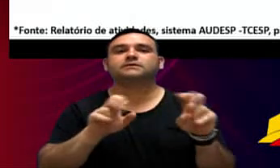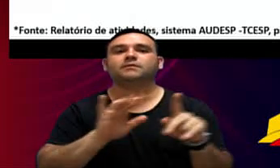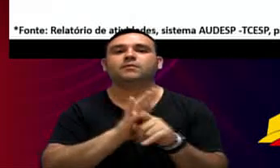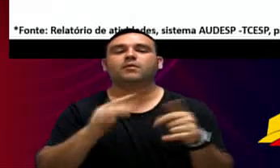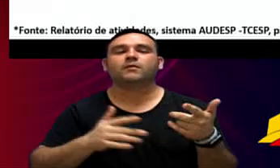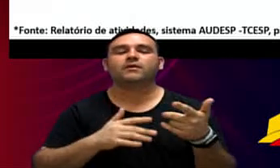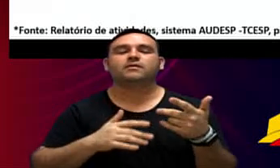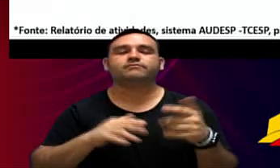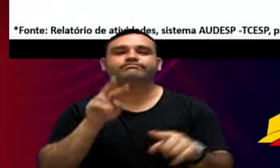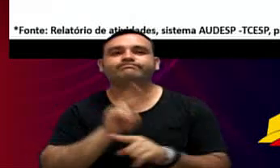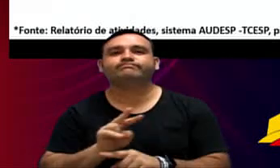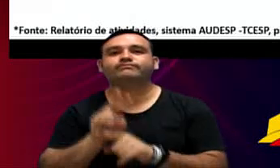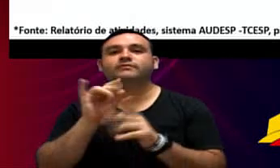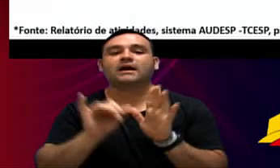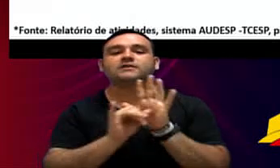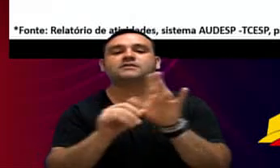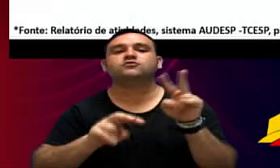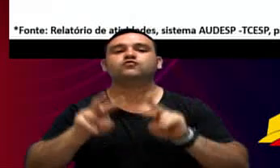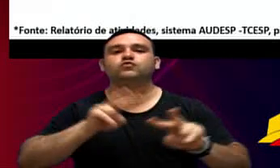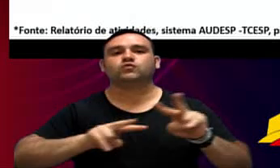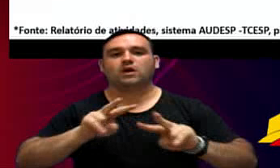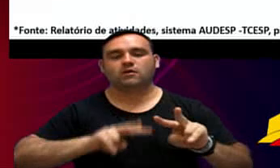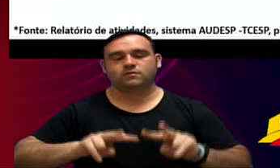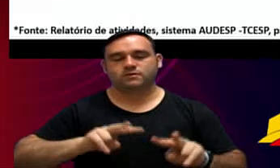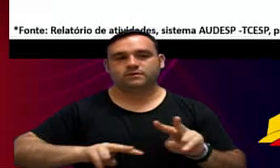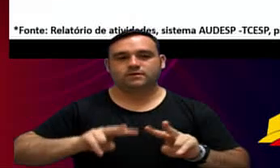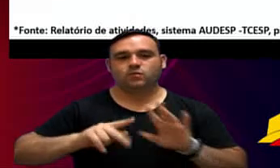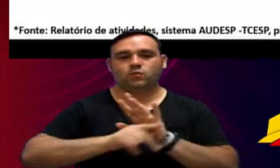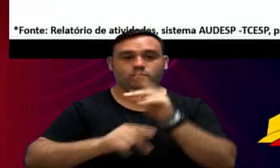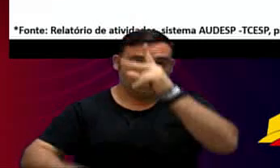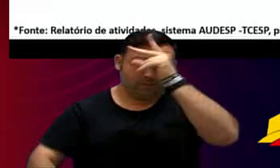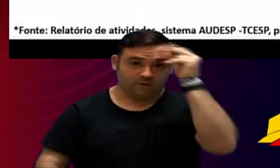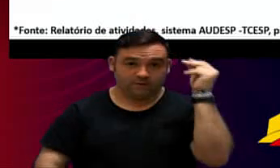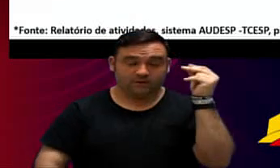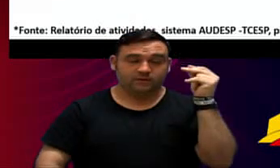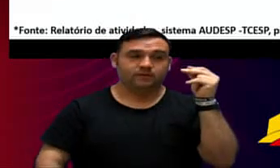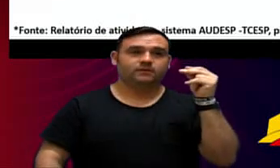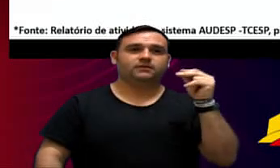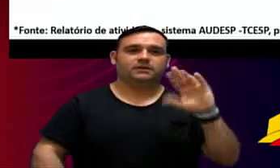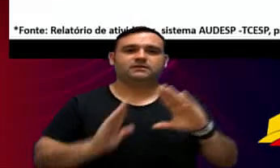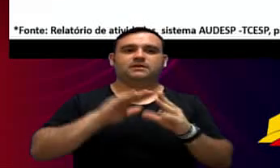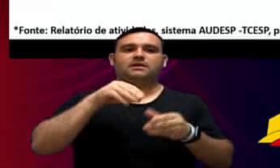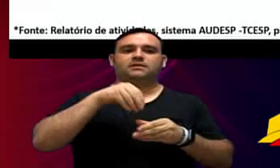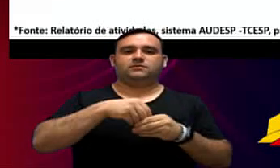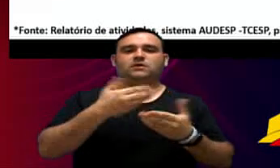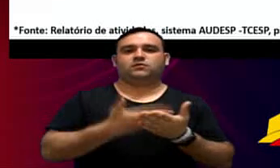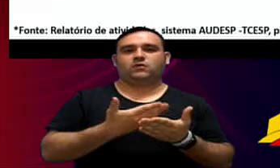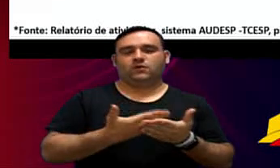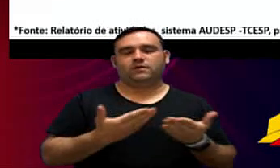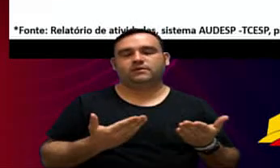da recuperação da identidade visual da prefeitura nas escolas.